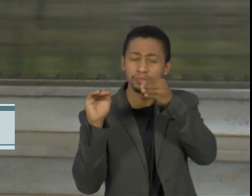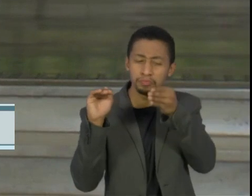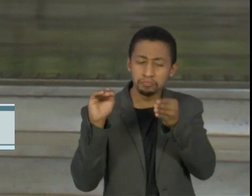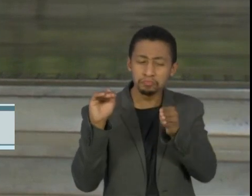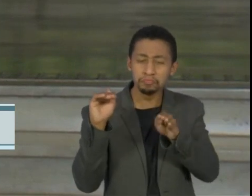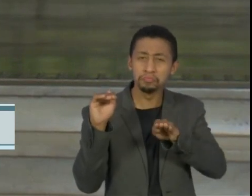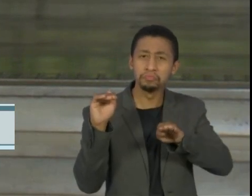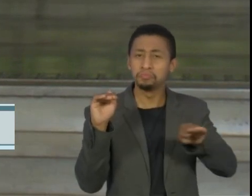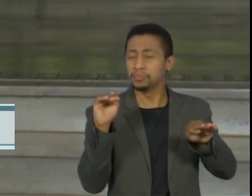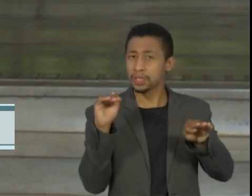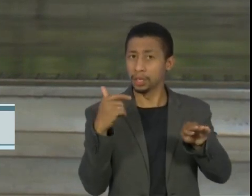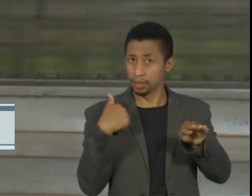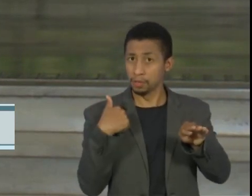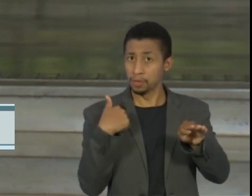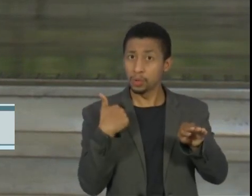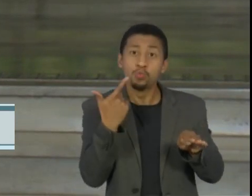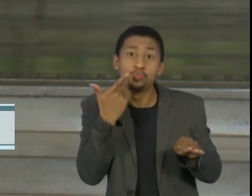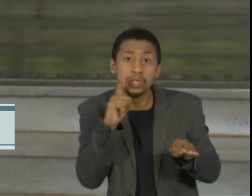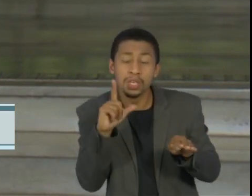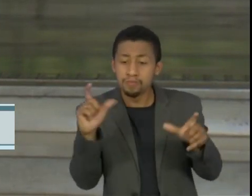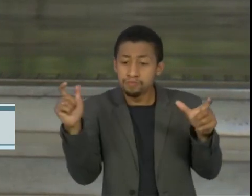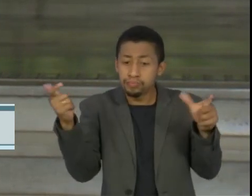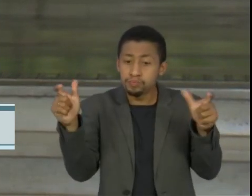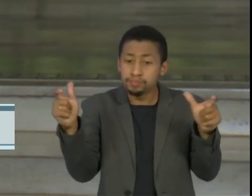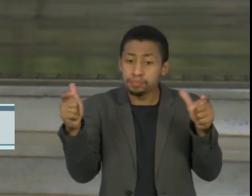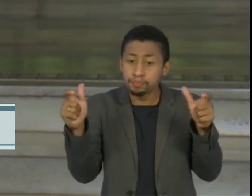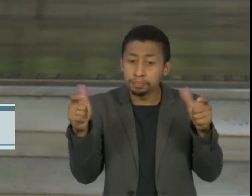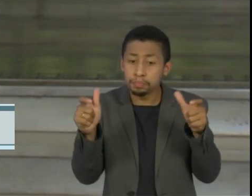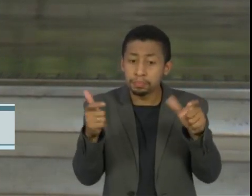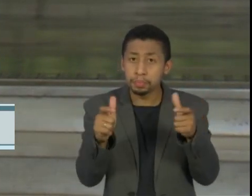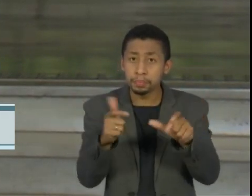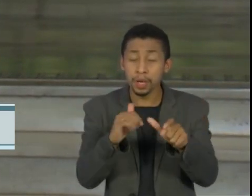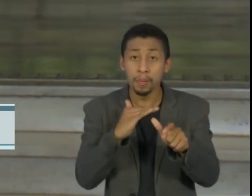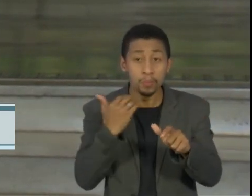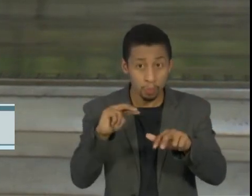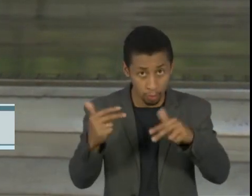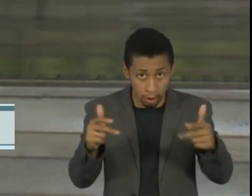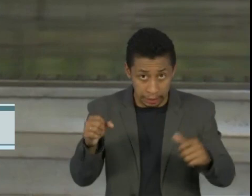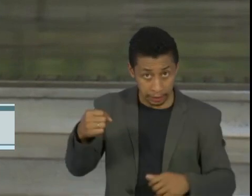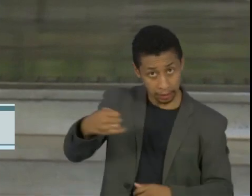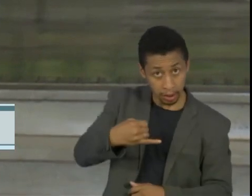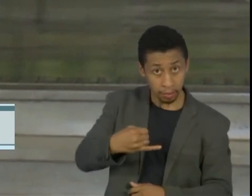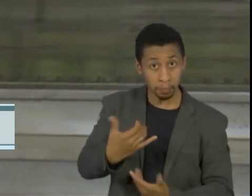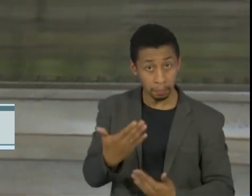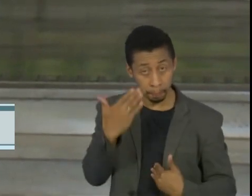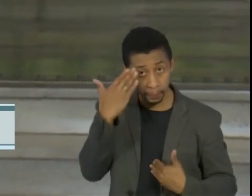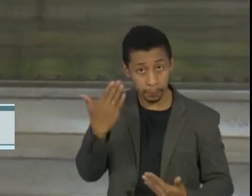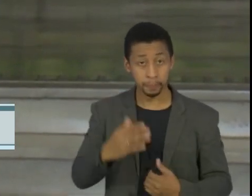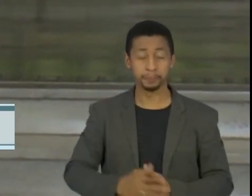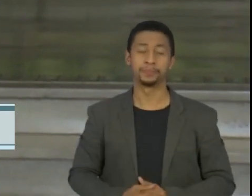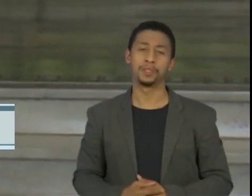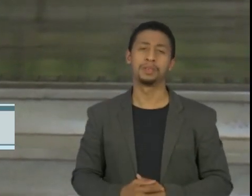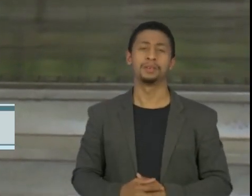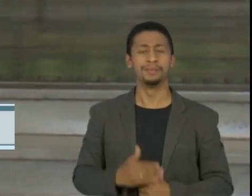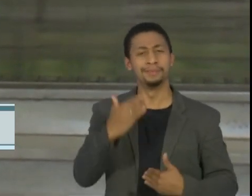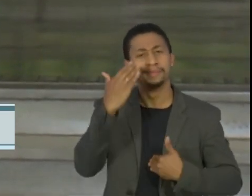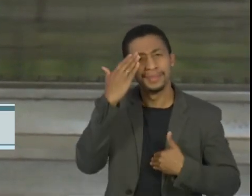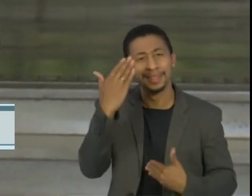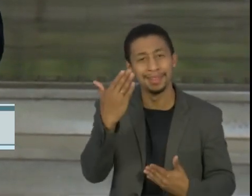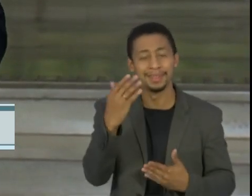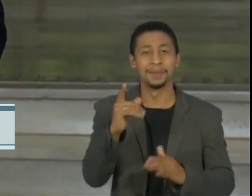números de recordes e experimentarmos redução de mortes e de casos? Obrigado. Felipe, obrigado. A pergunta dedicada